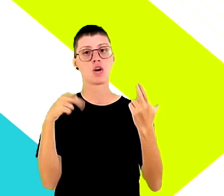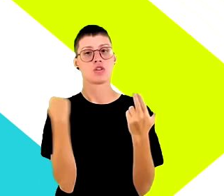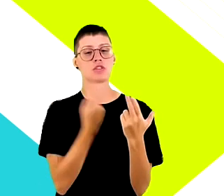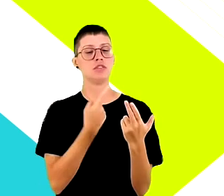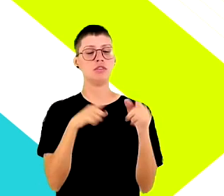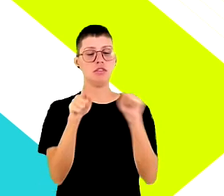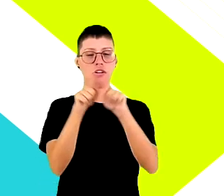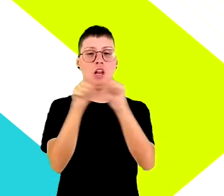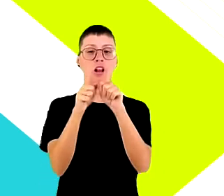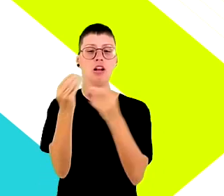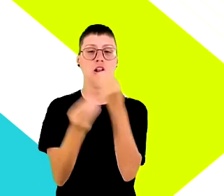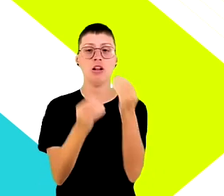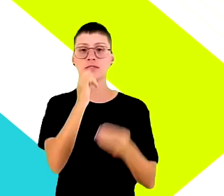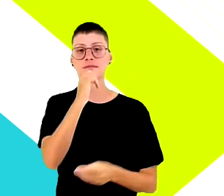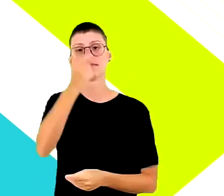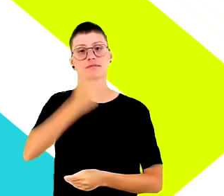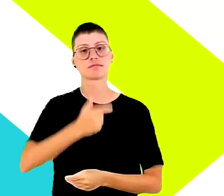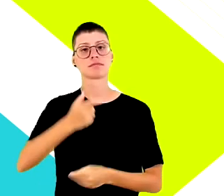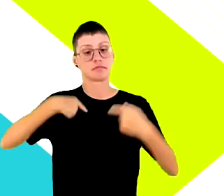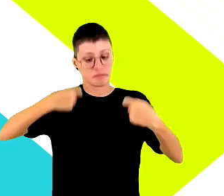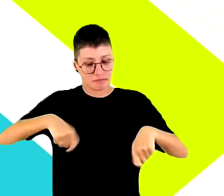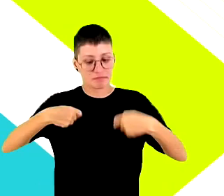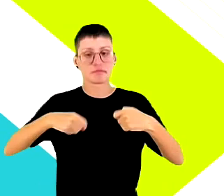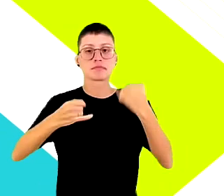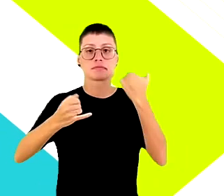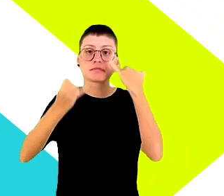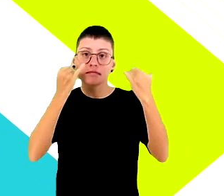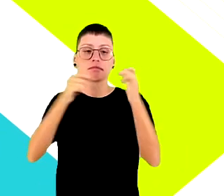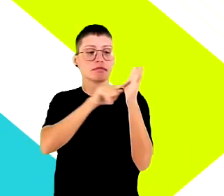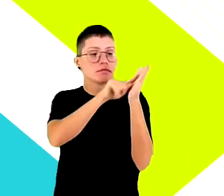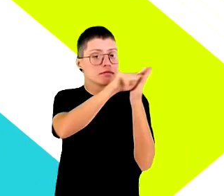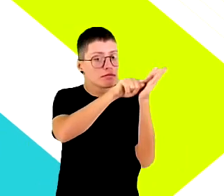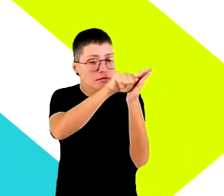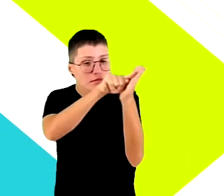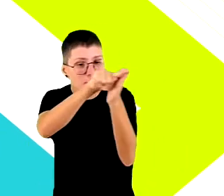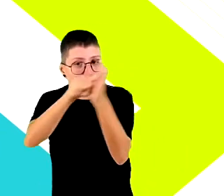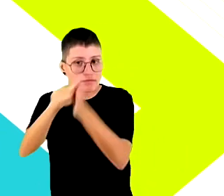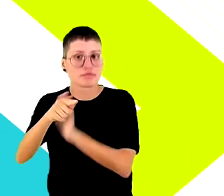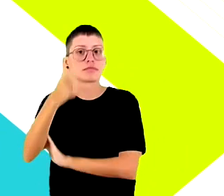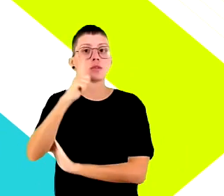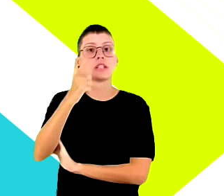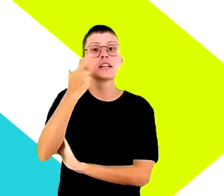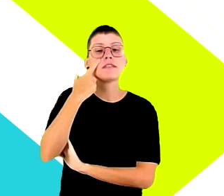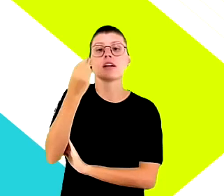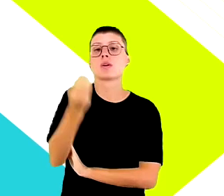com dados precisos e previsão, a gente consegue prever e muitas vezes conter